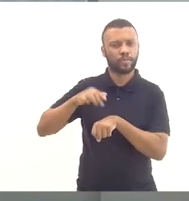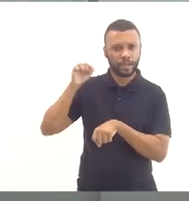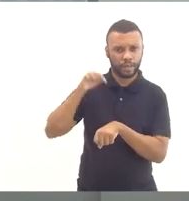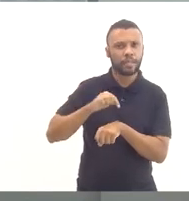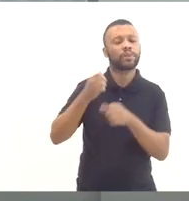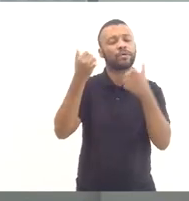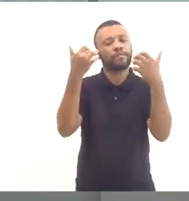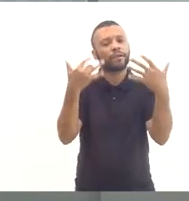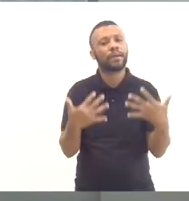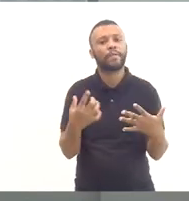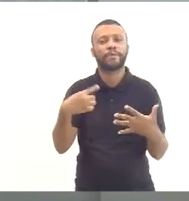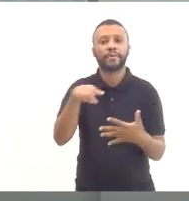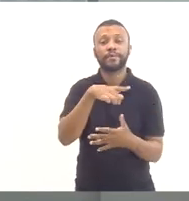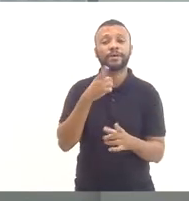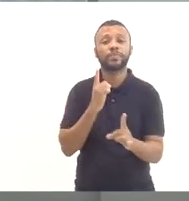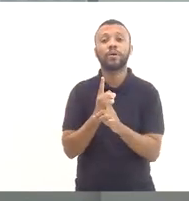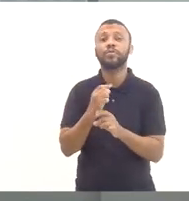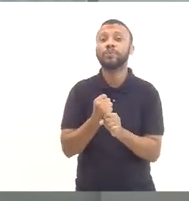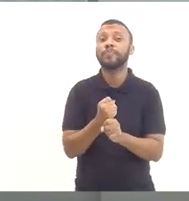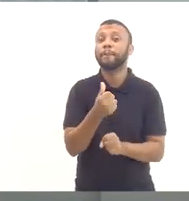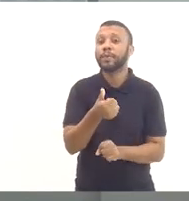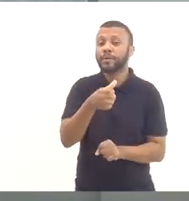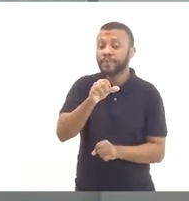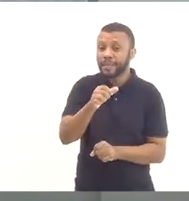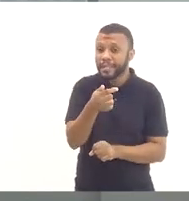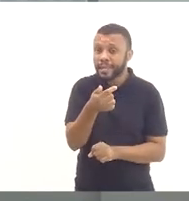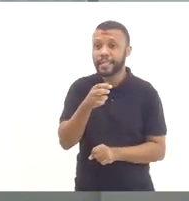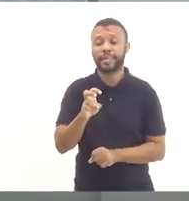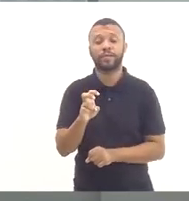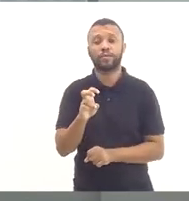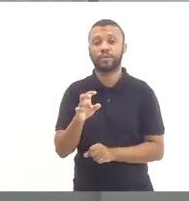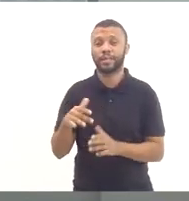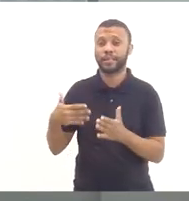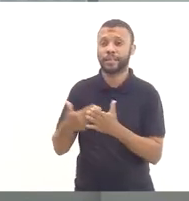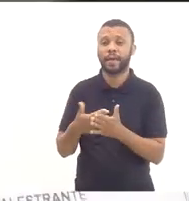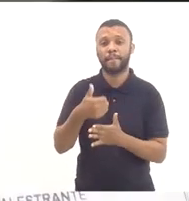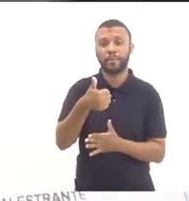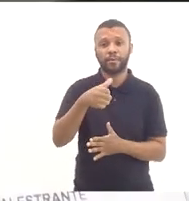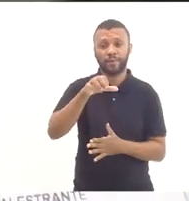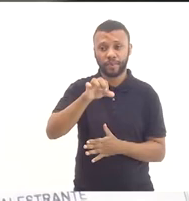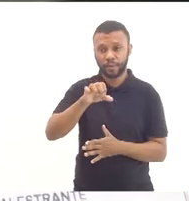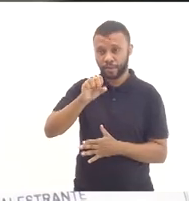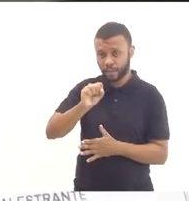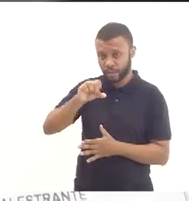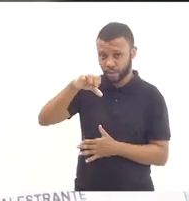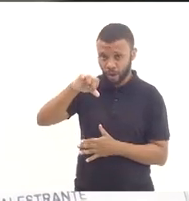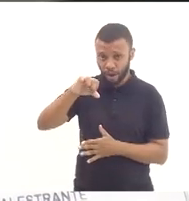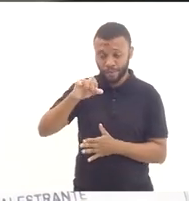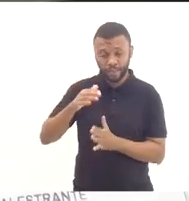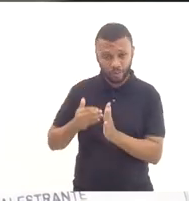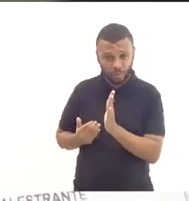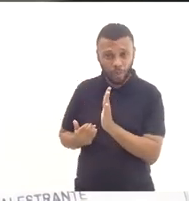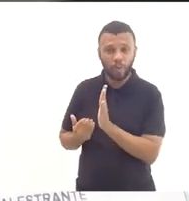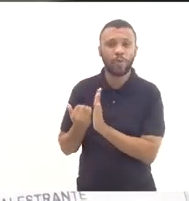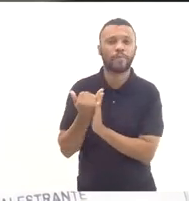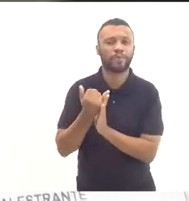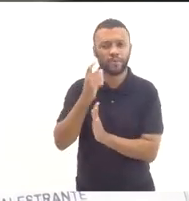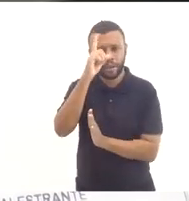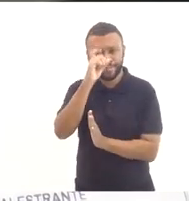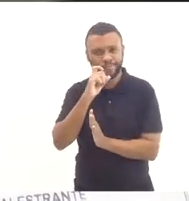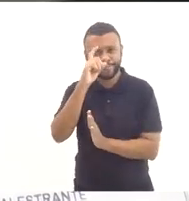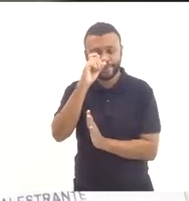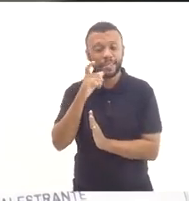para vocês do meu filho ela foi descoberta em 1975 e até 1989 quando a clínica começou sua